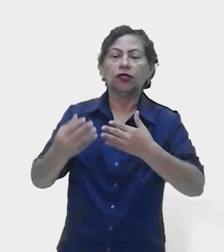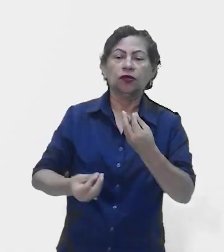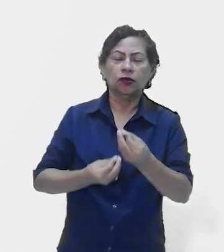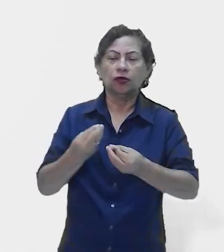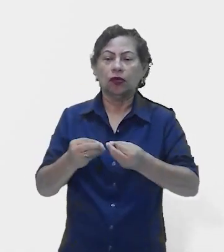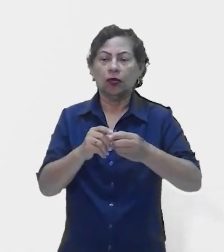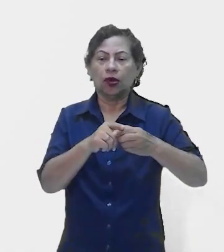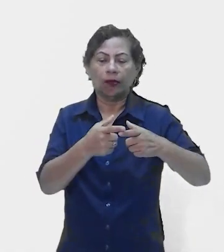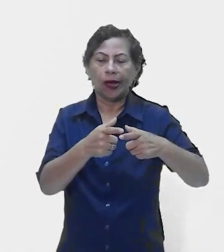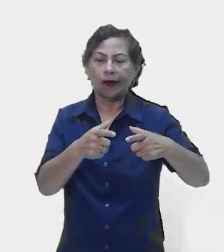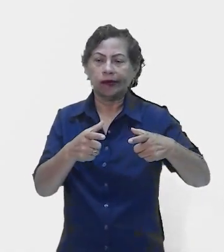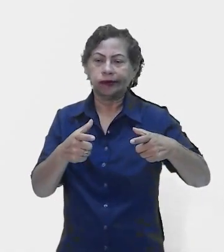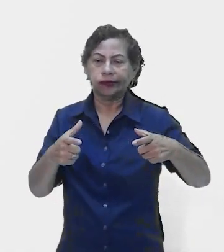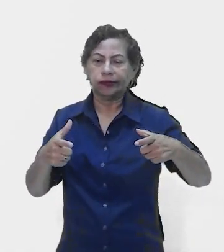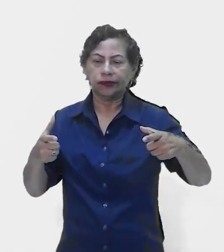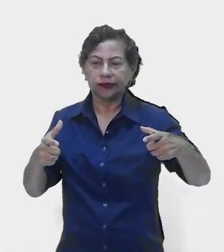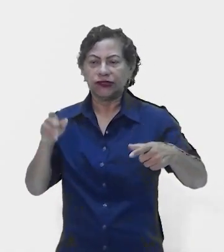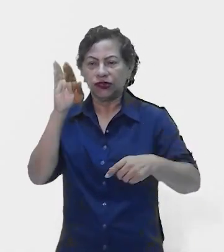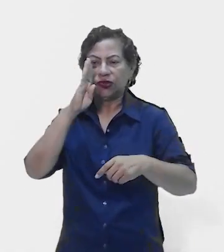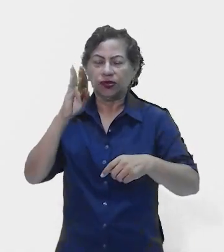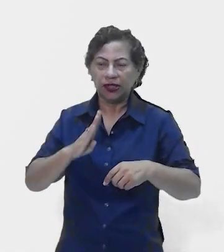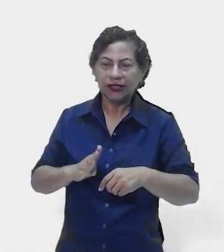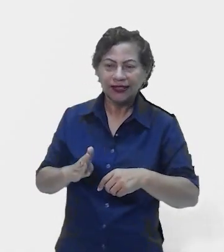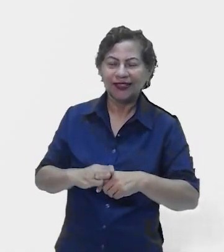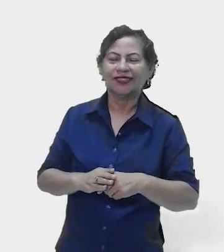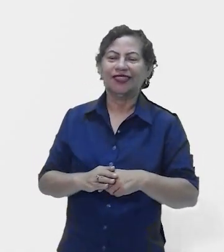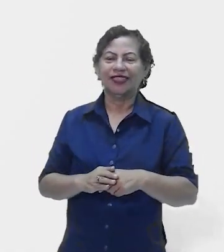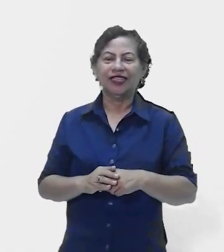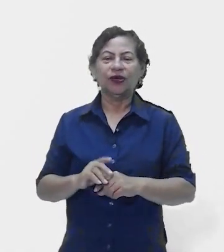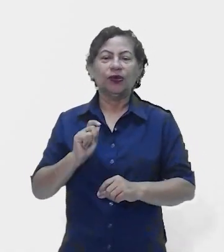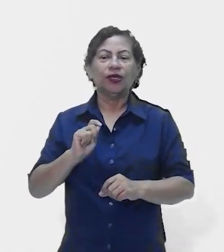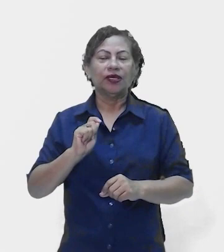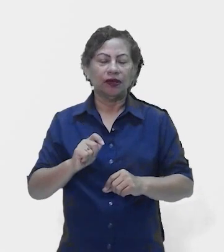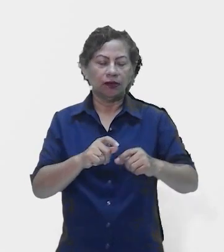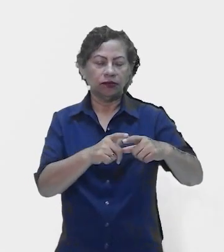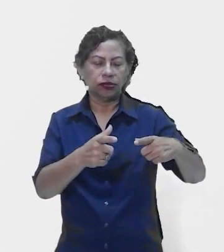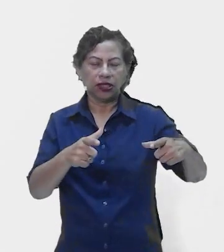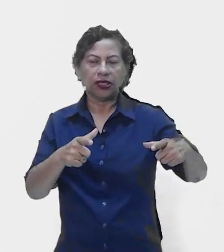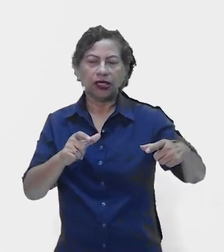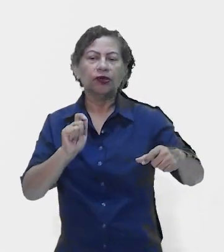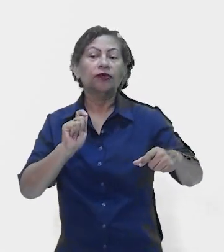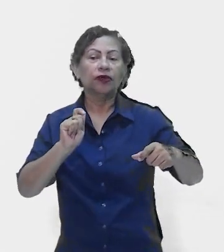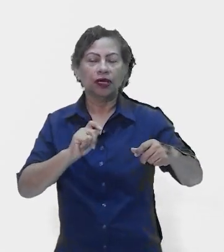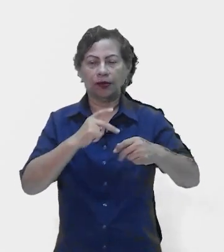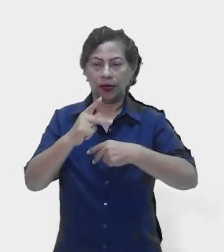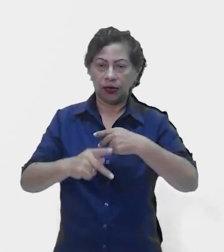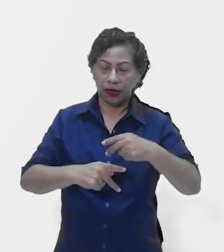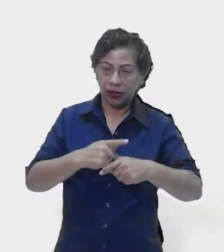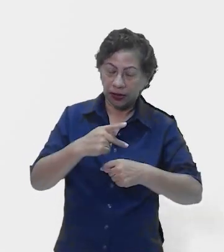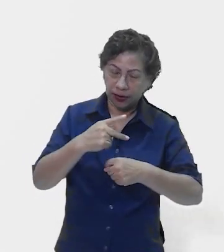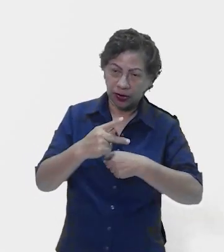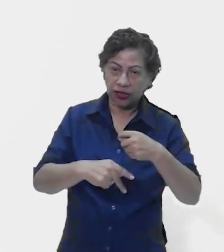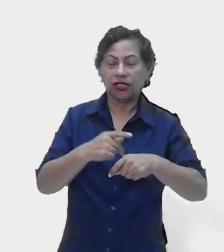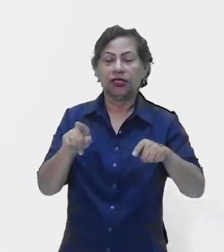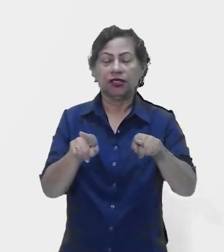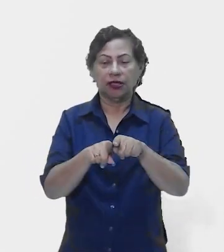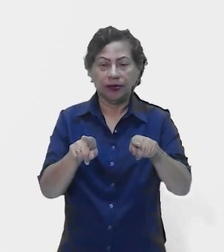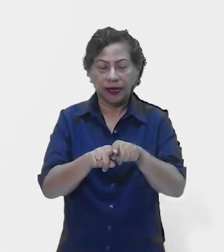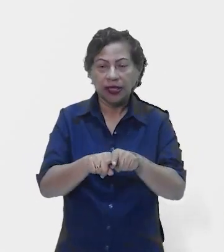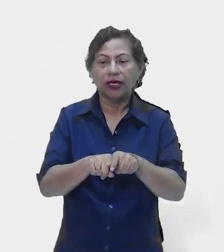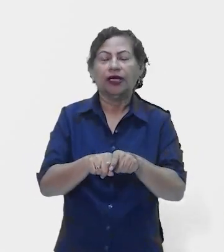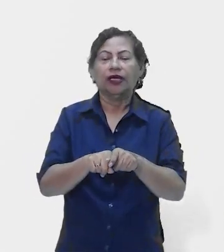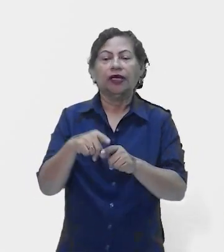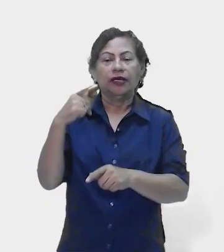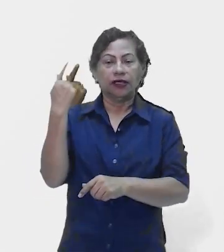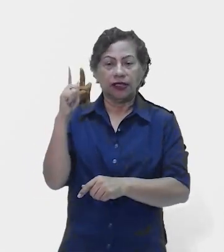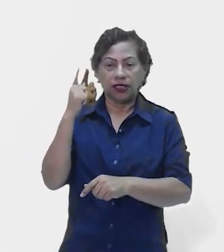território brasileiro, com a colonização, a questão política, econômica, social e também geográfica, certo?